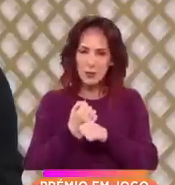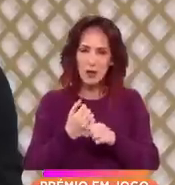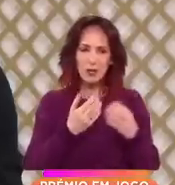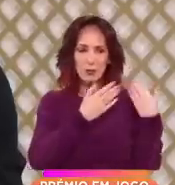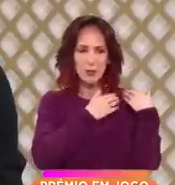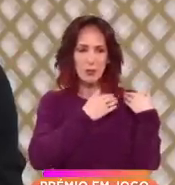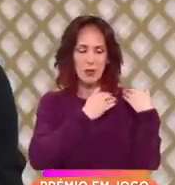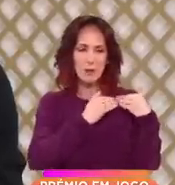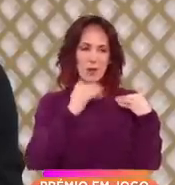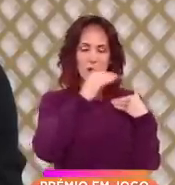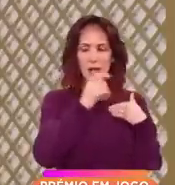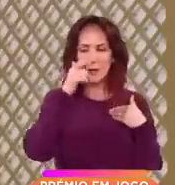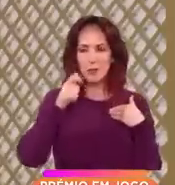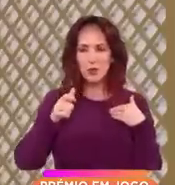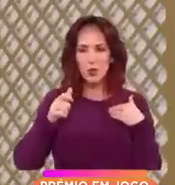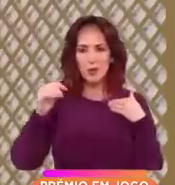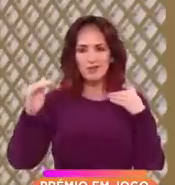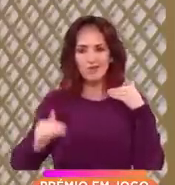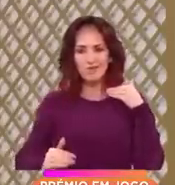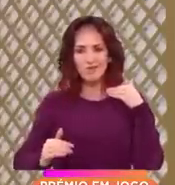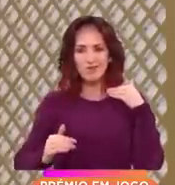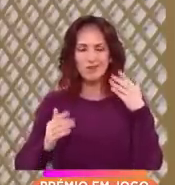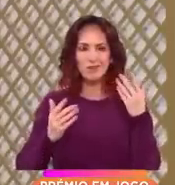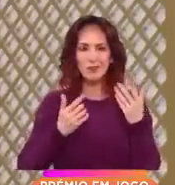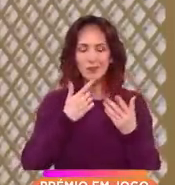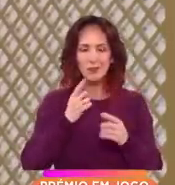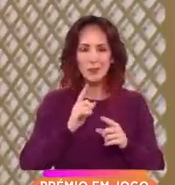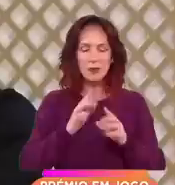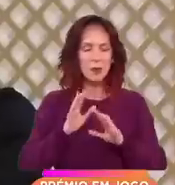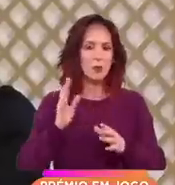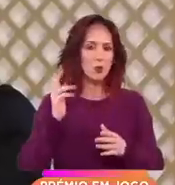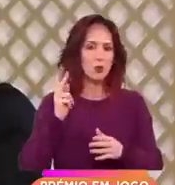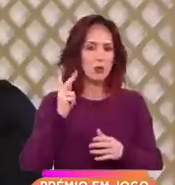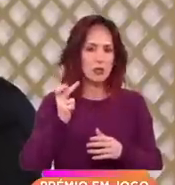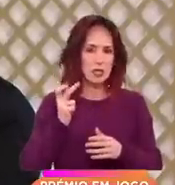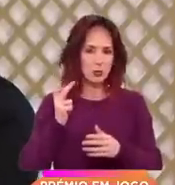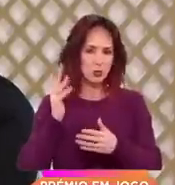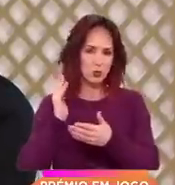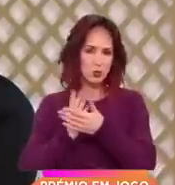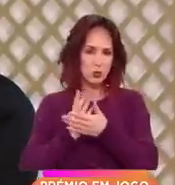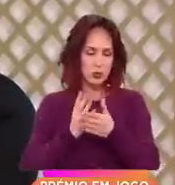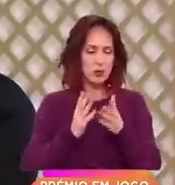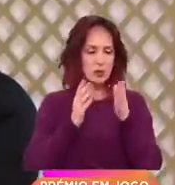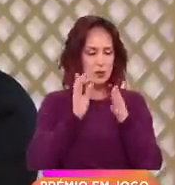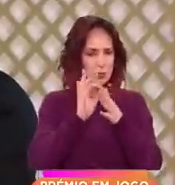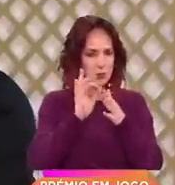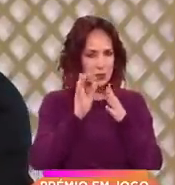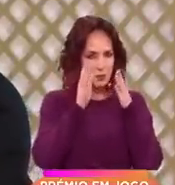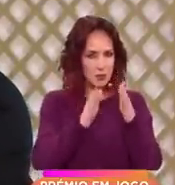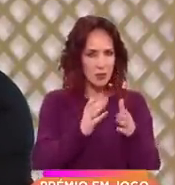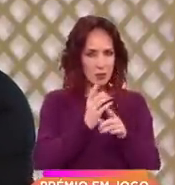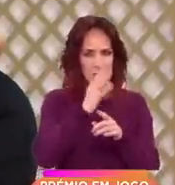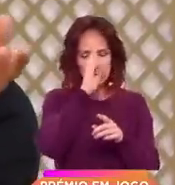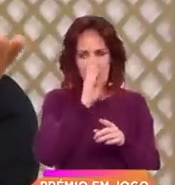maior, a outra pessoa não isto não eu acho que nunca tive tão... Acho que estes últimos 2 anos foram muito particulares nesse aspecto, porque como